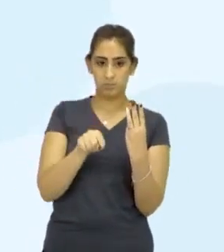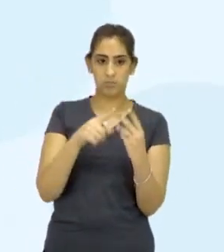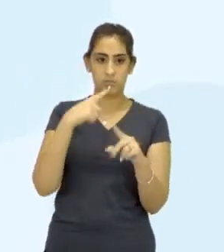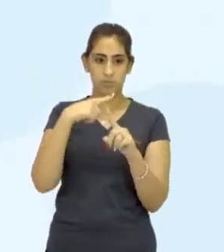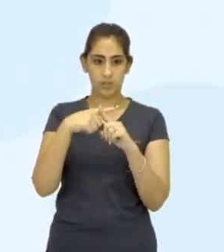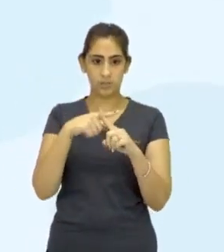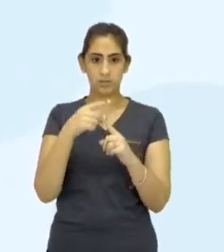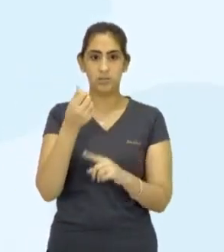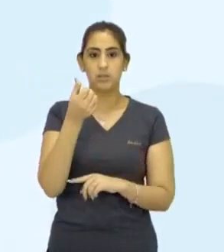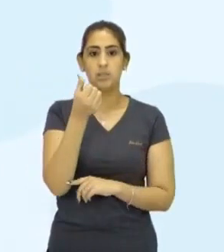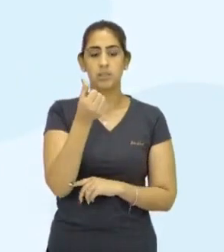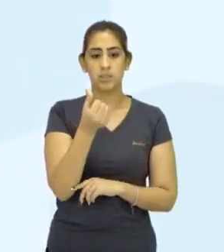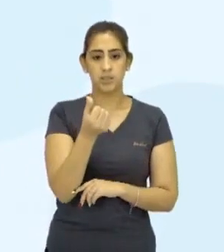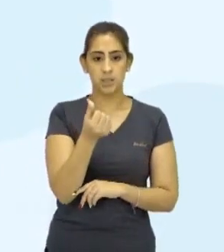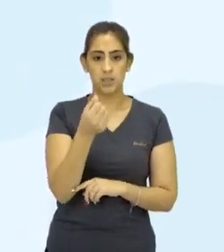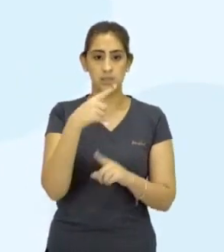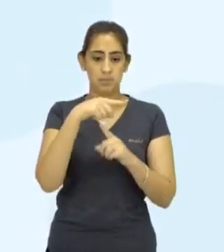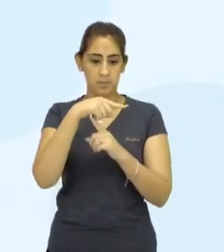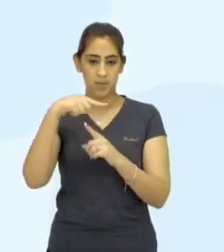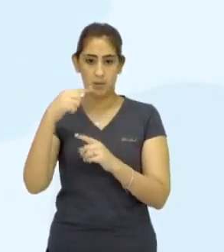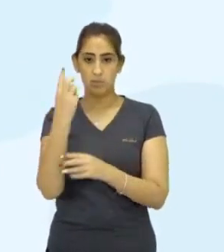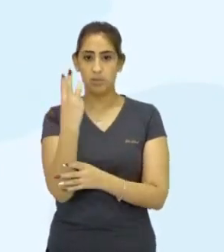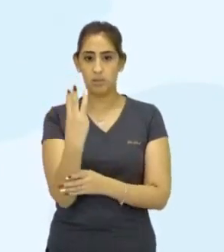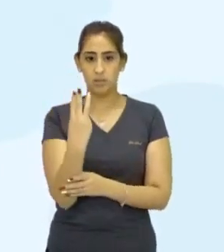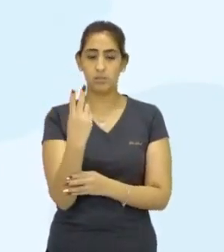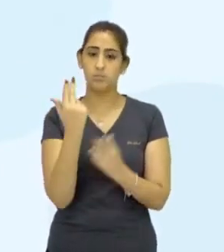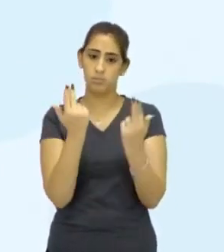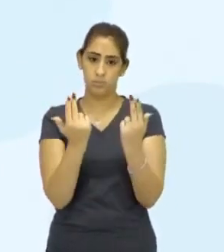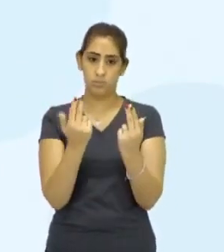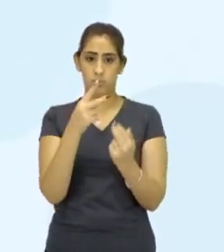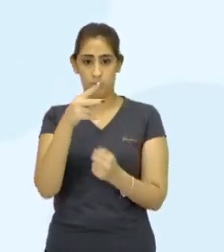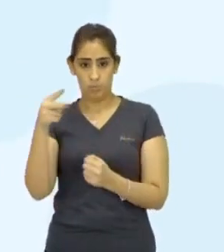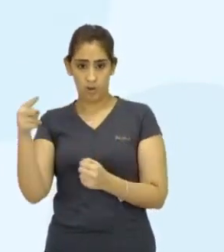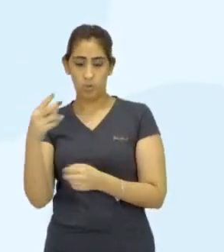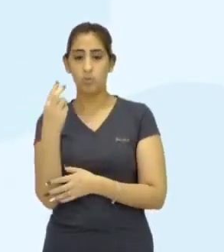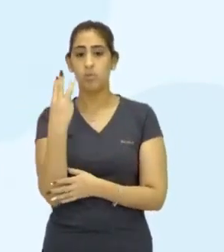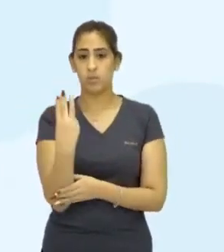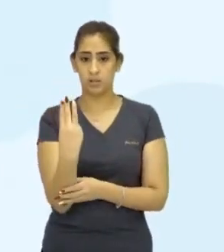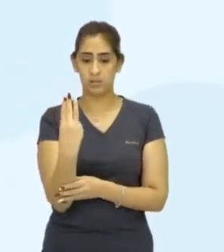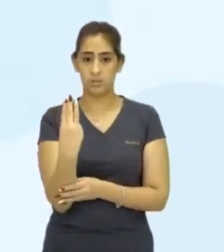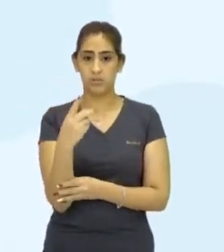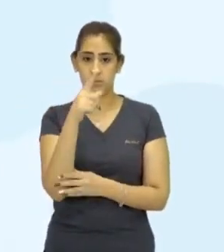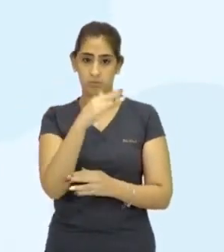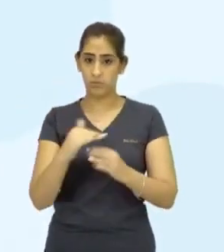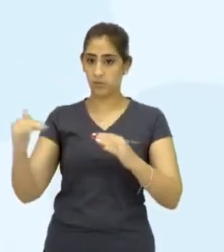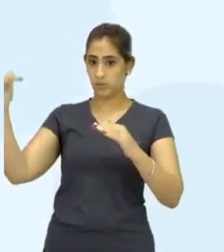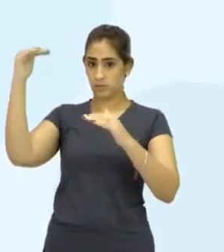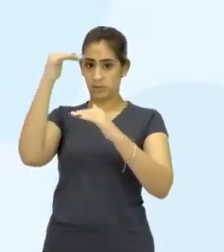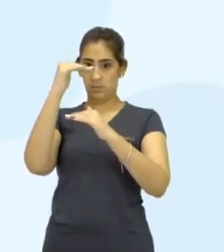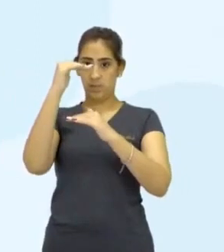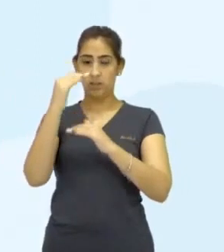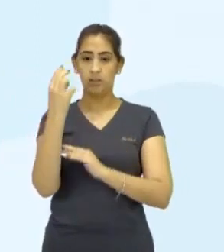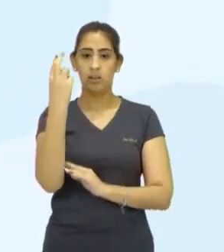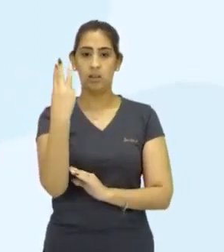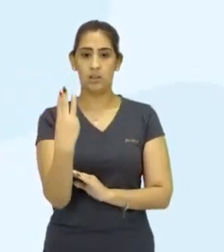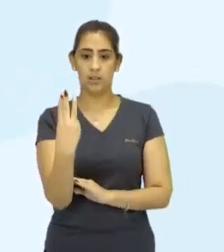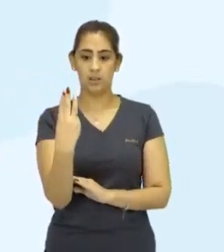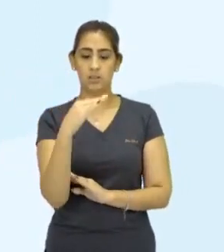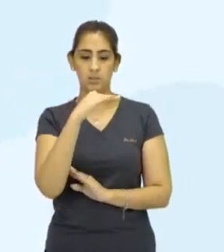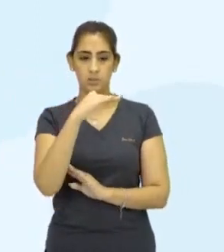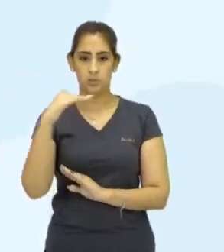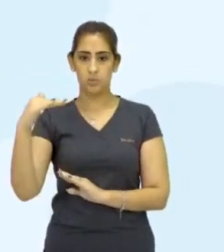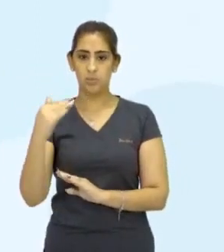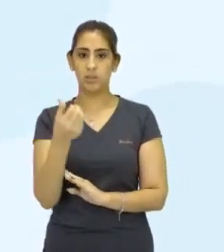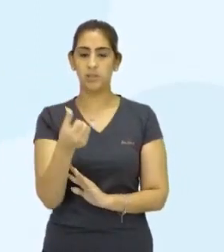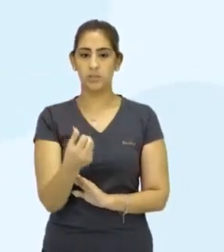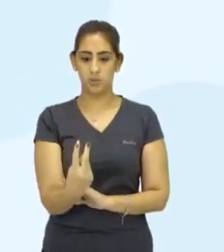3. 6 menos 3... vai dar 3. E esse é o valor que fica em cima da taxa média de variação. Então, é vertical e